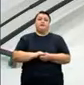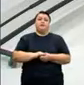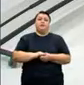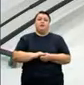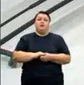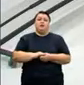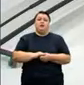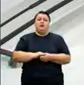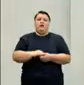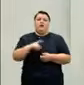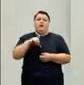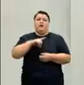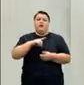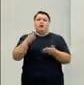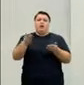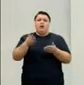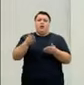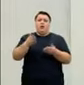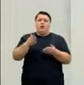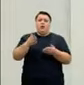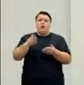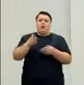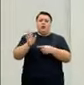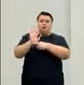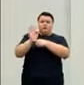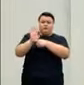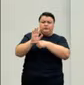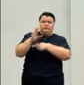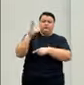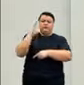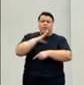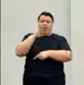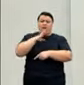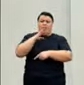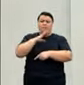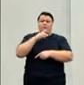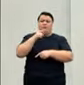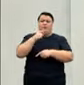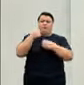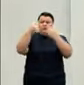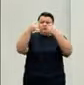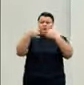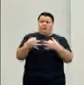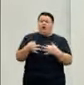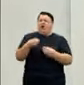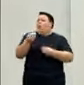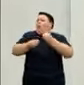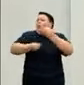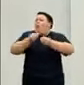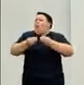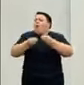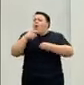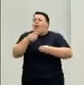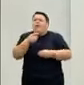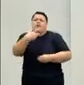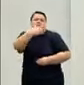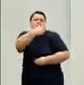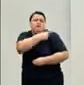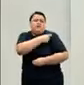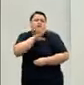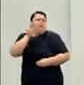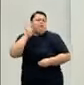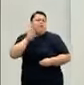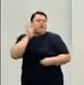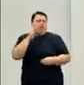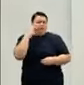Aqui nós temos um pequeno vídeo bem rápido para exemplificar esse processo aí da vacina. Bem legal, vamos